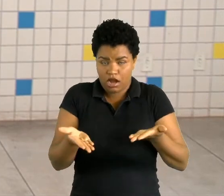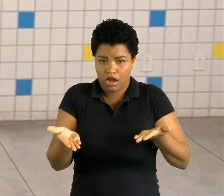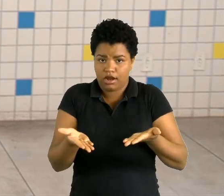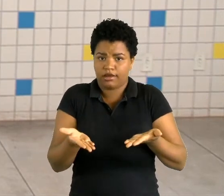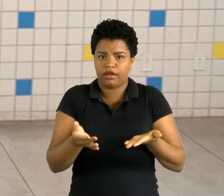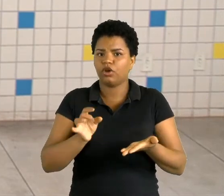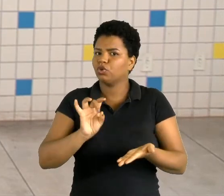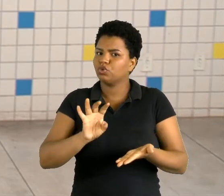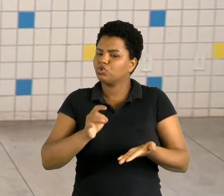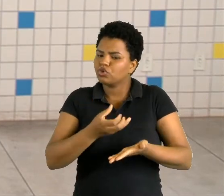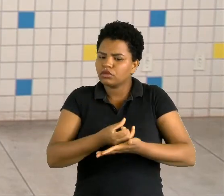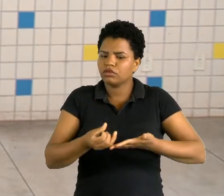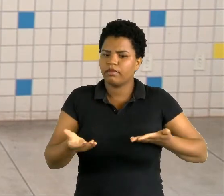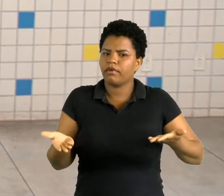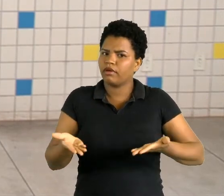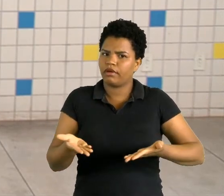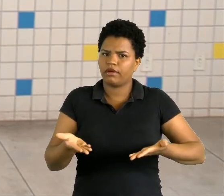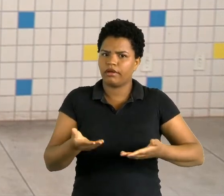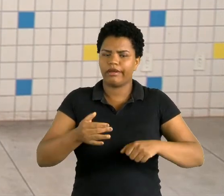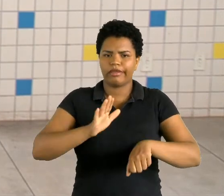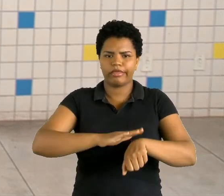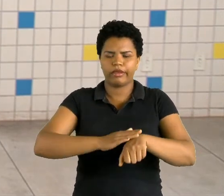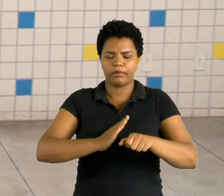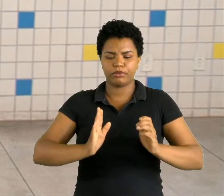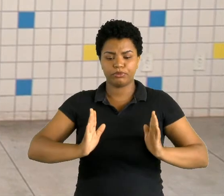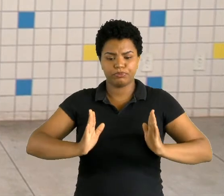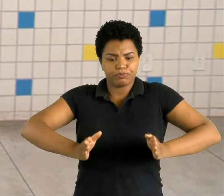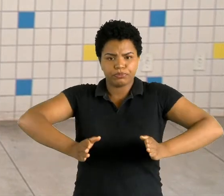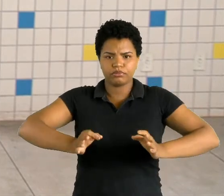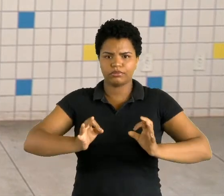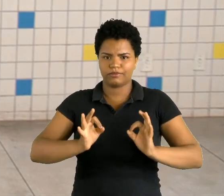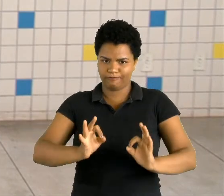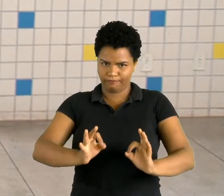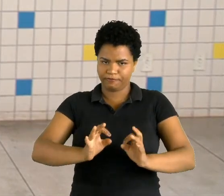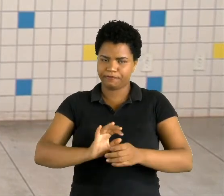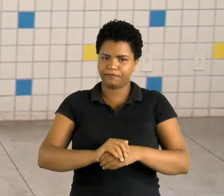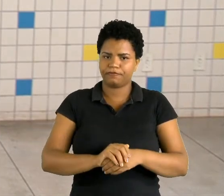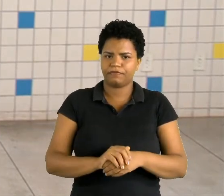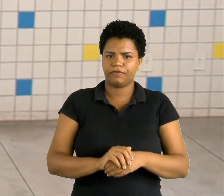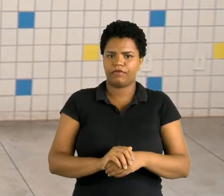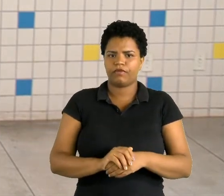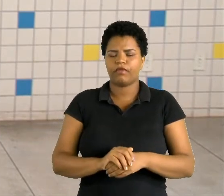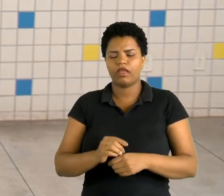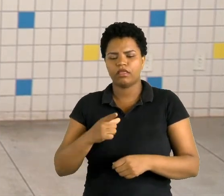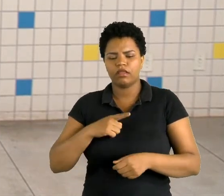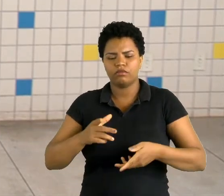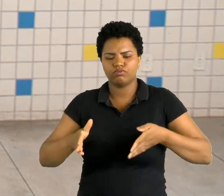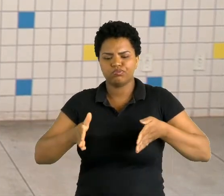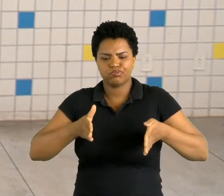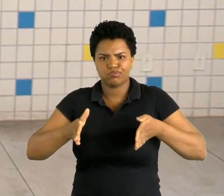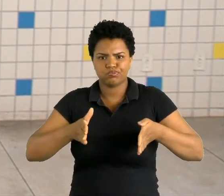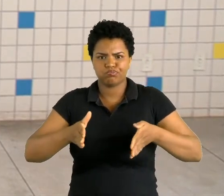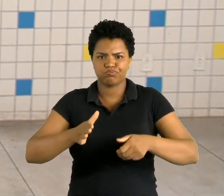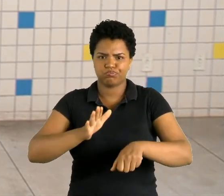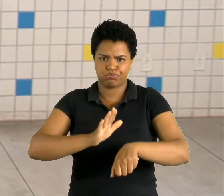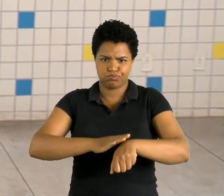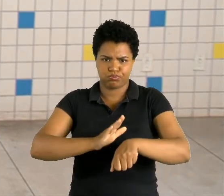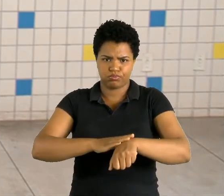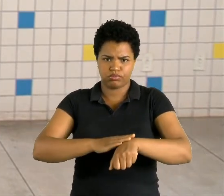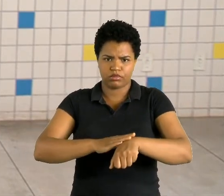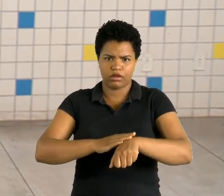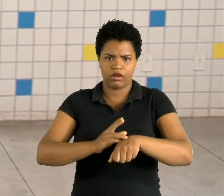estou me referindo. É um período de tempo fechado, né? Então, eu estou especificando esse tempo, essa